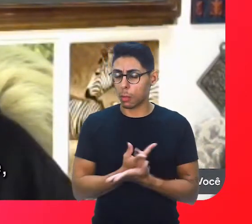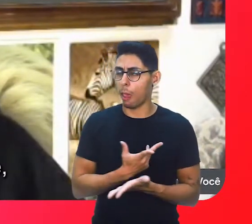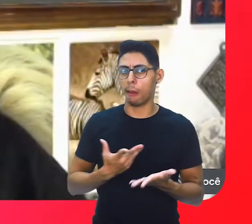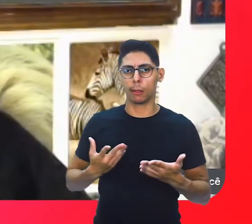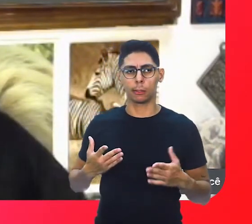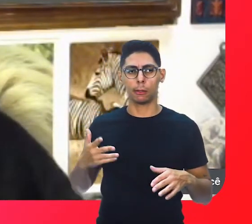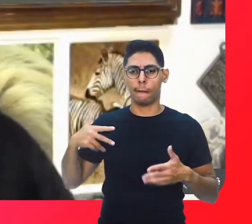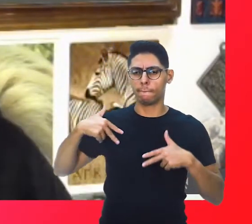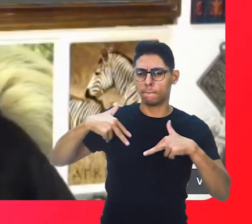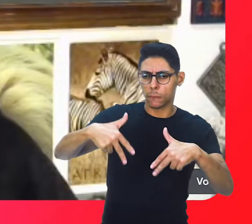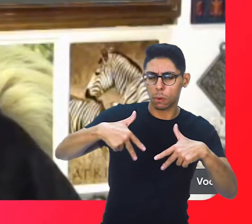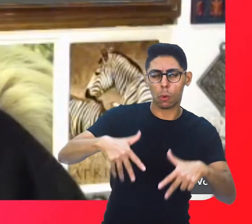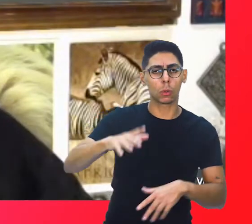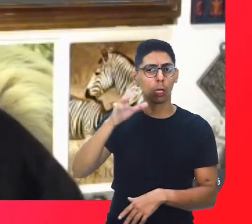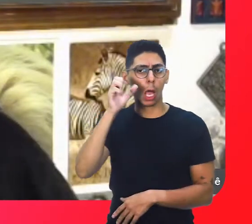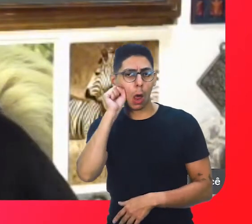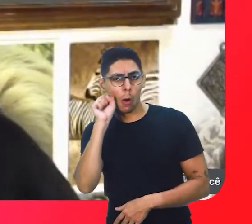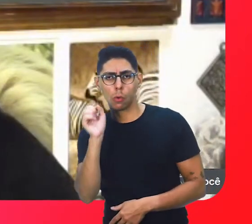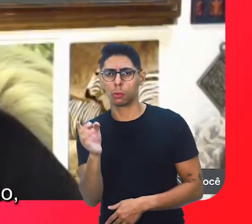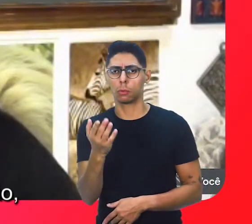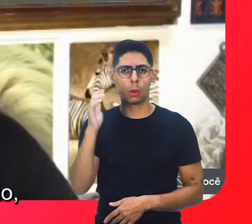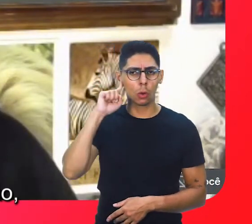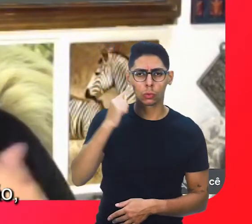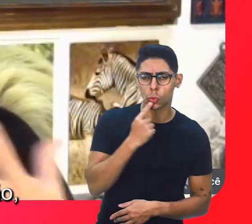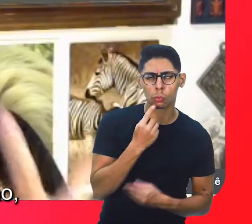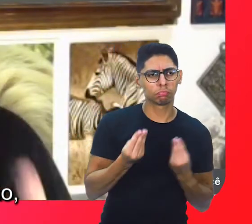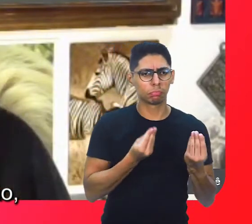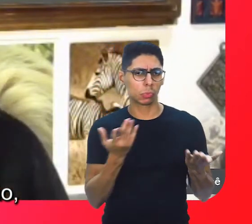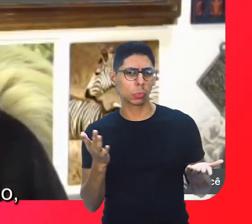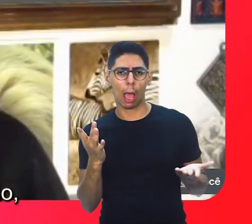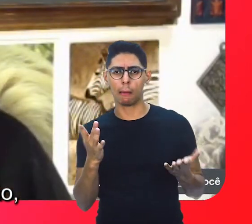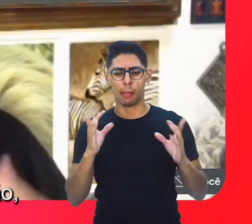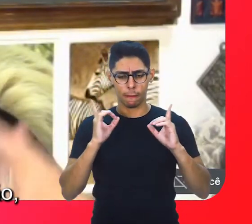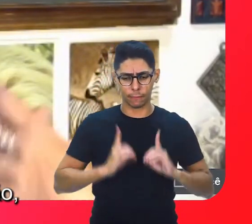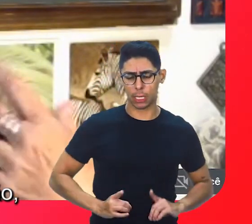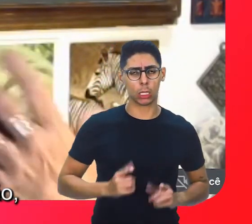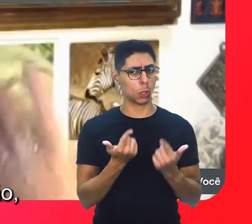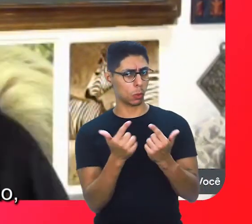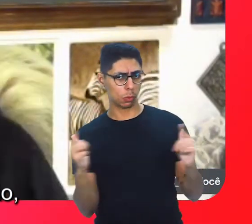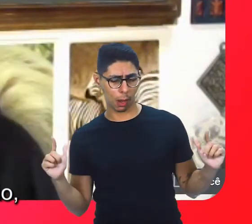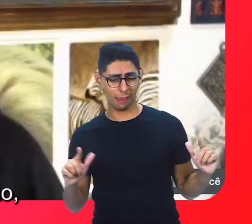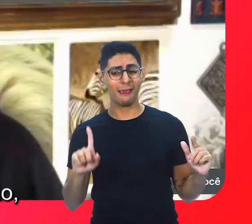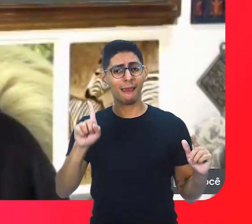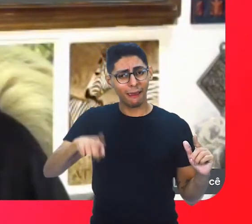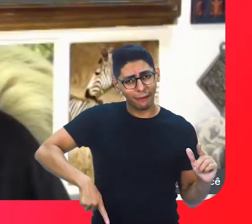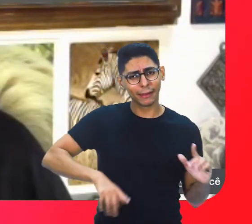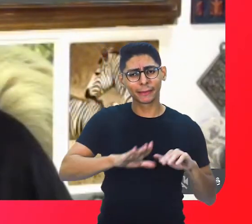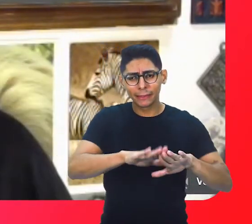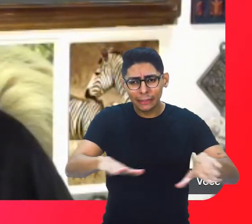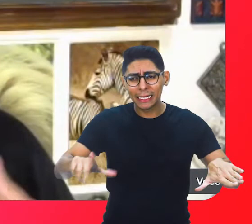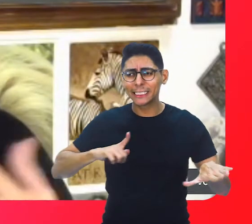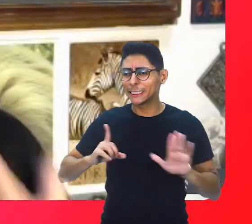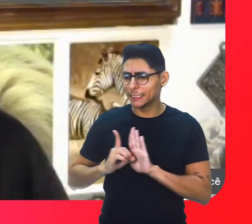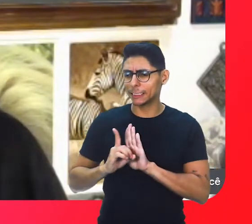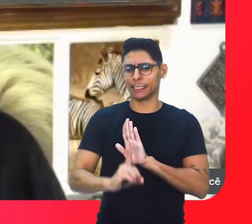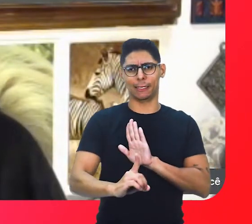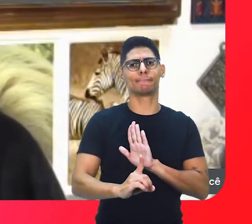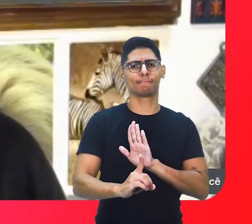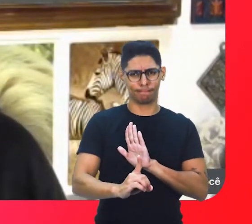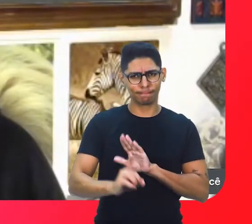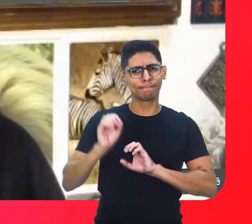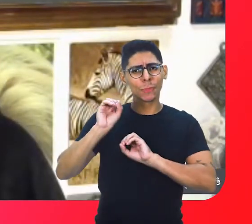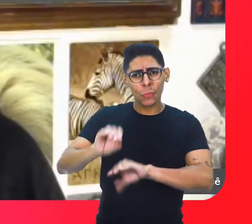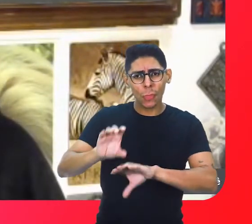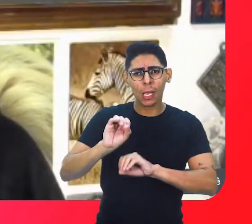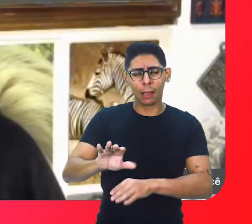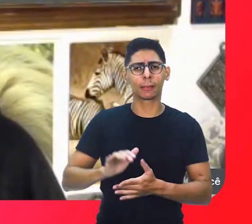locomova, ouça, não ouça, fale, não fale, ou seja, é criança, é sujeito do direito à educação, que é um direito